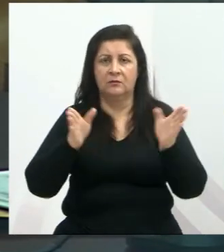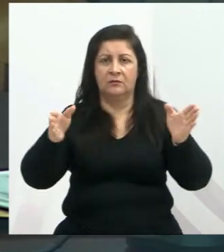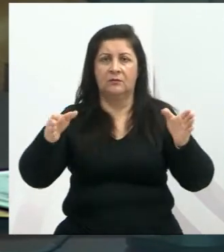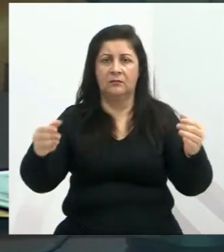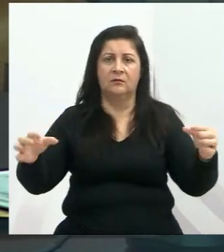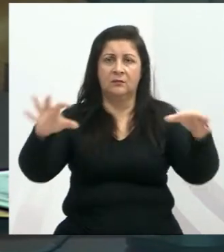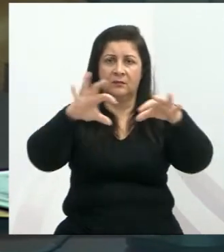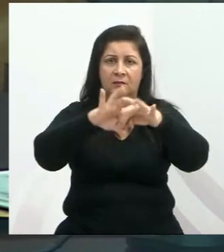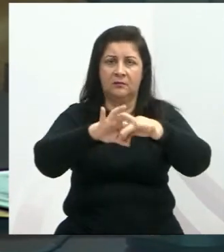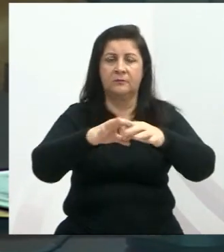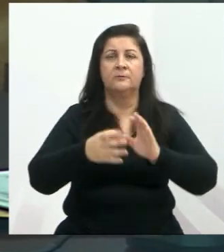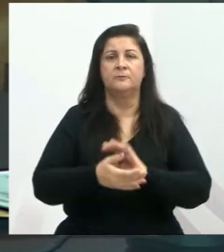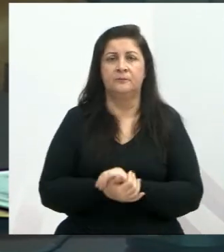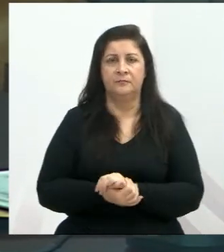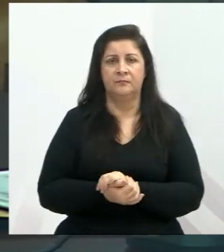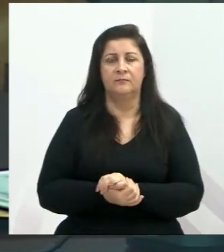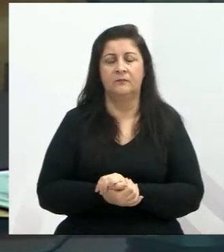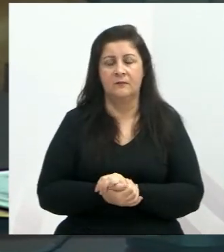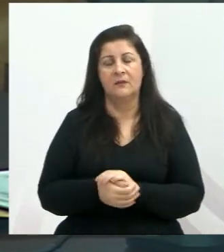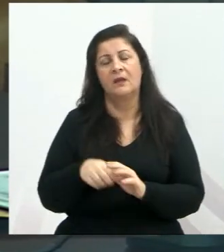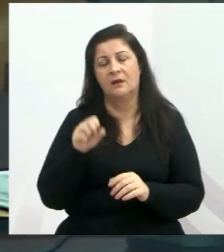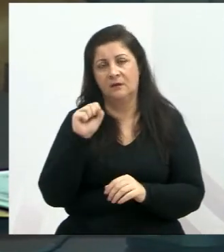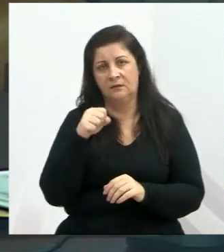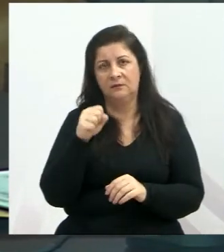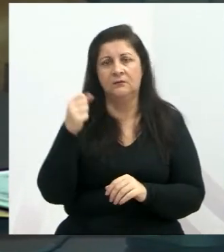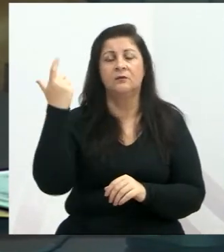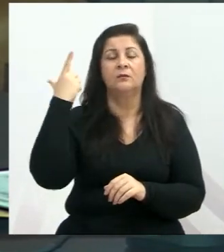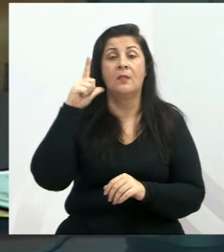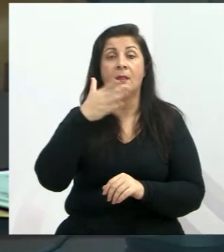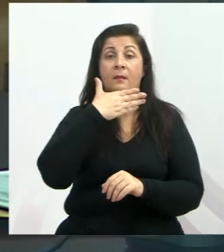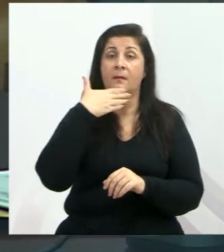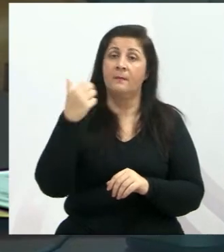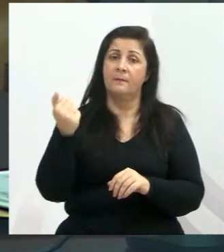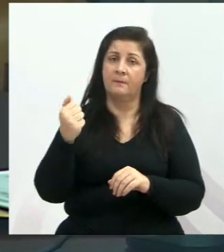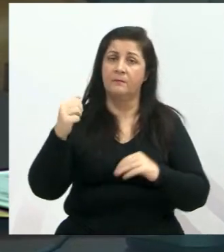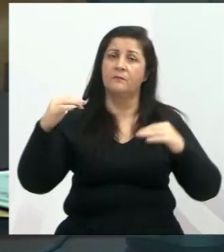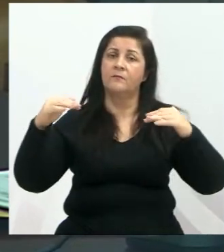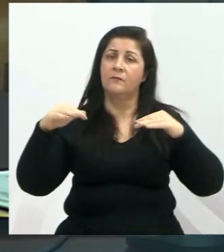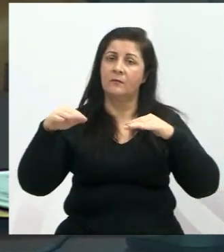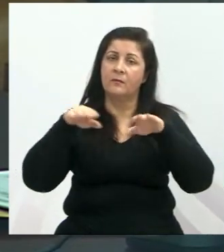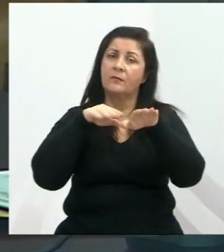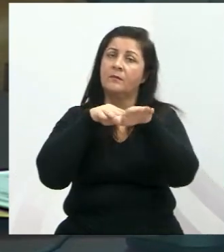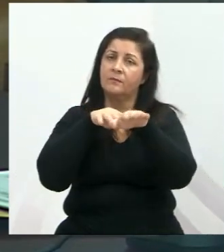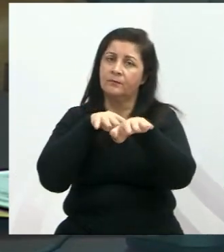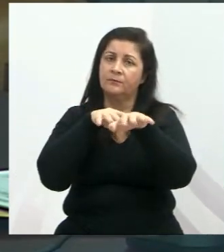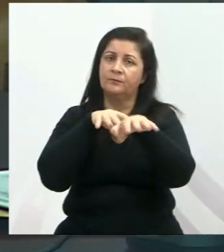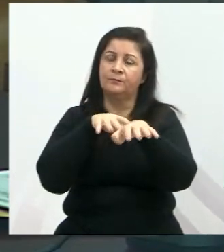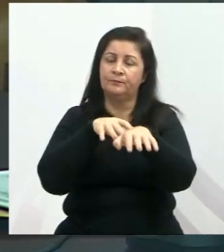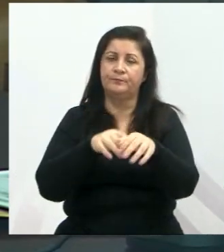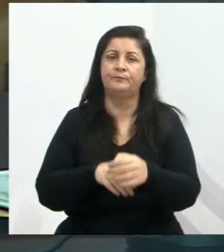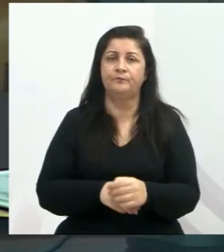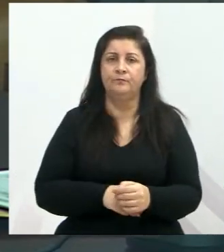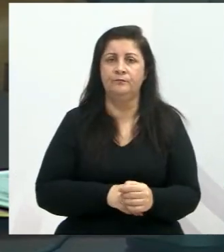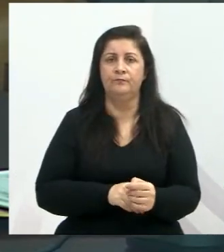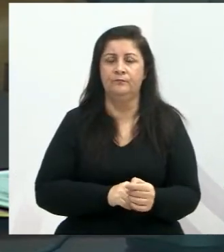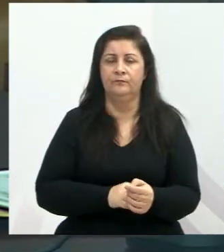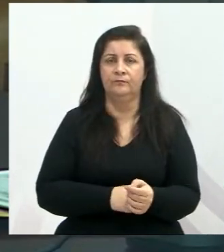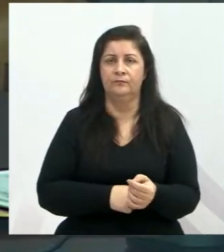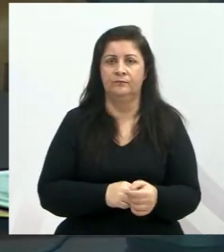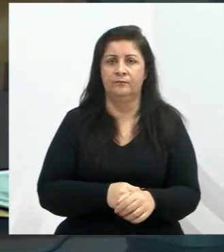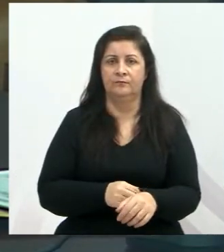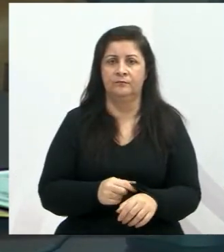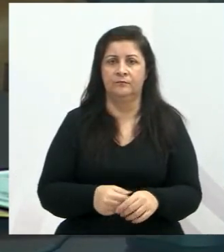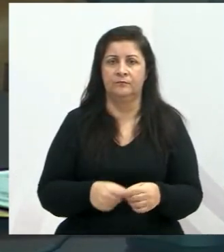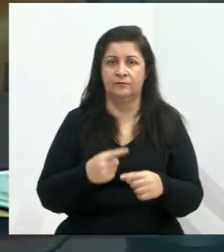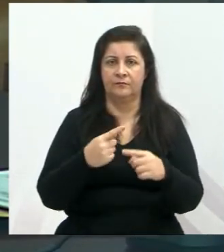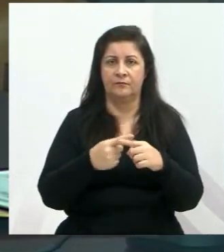Lucas Nogueira Garcês, porque dessa forma sim a gente vai estar de uma certa maneira fazendo com que o trânsito